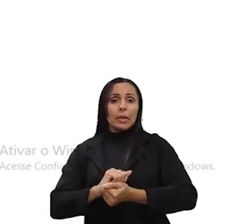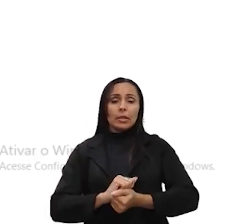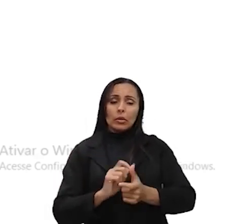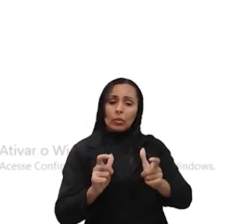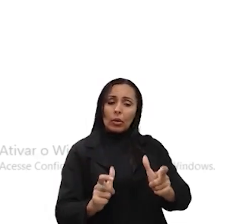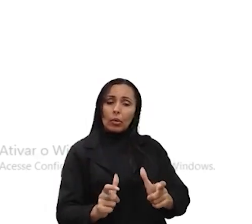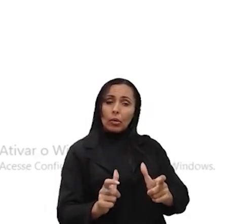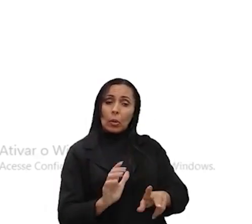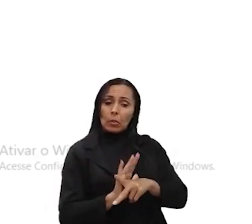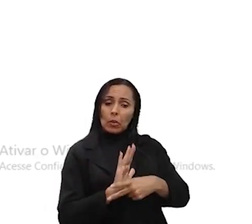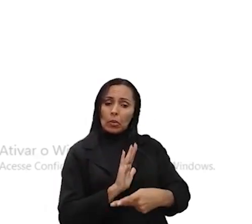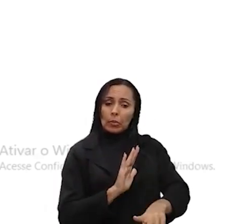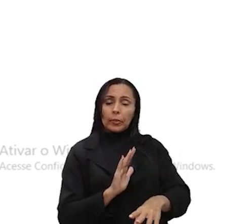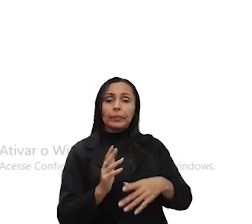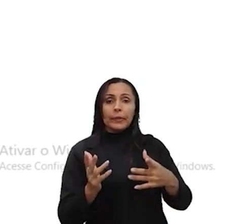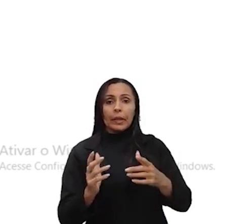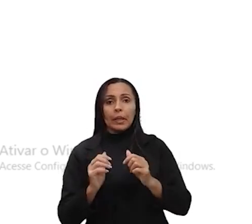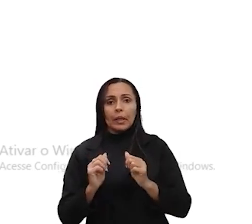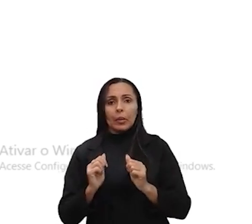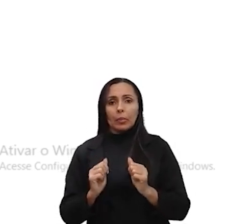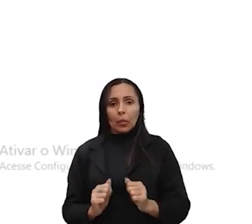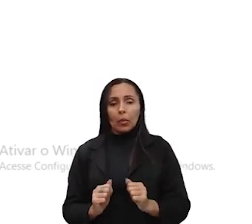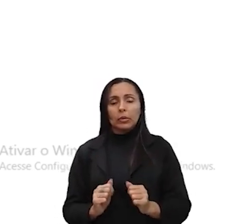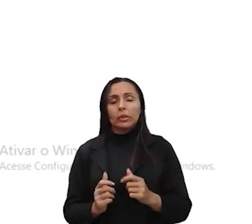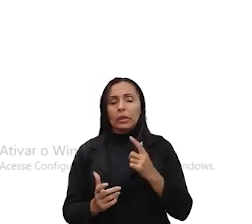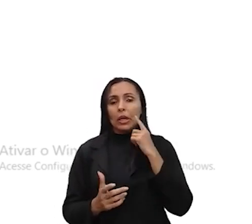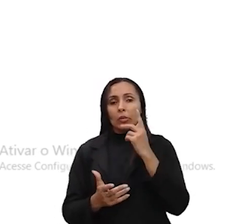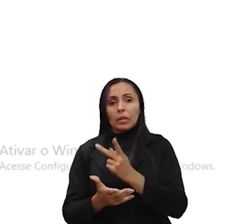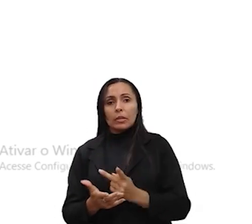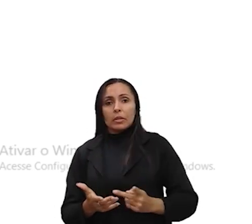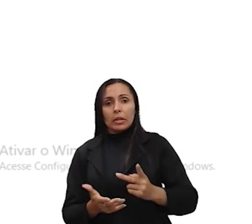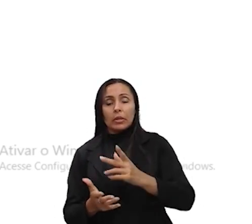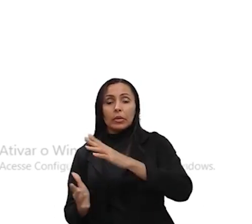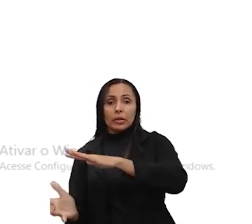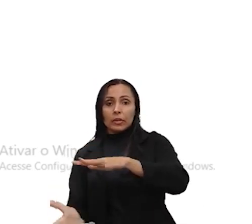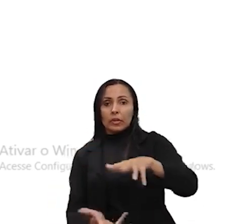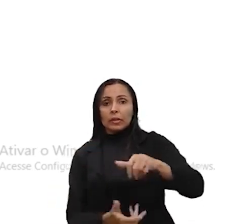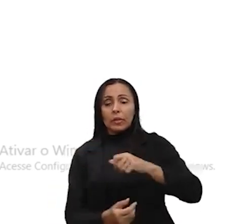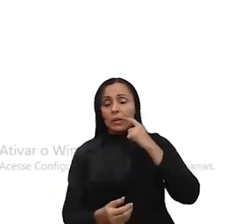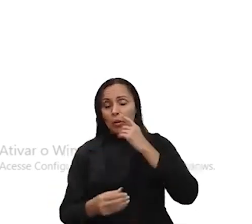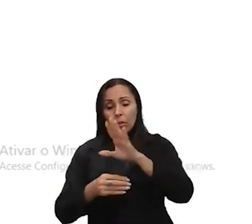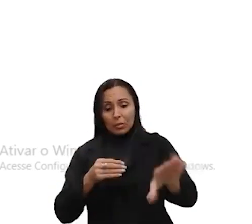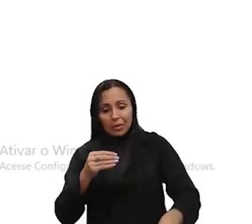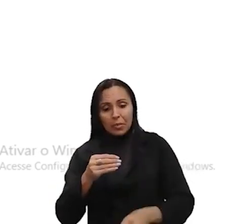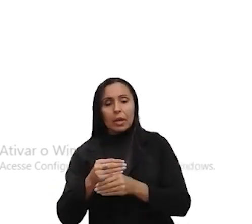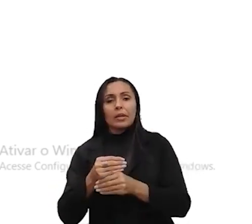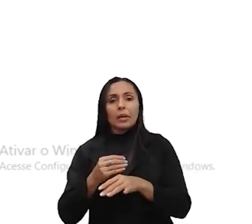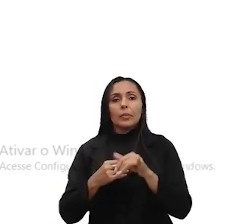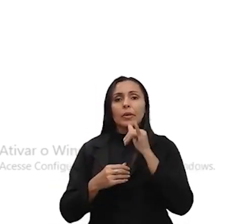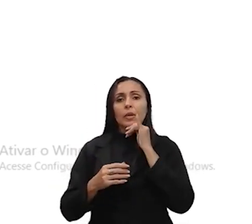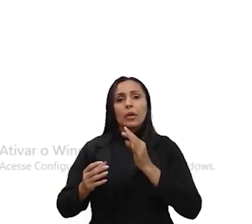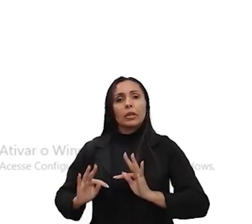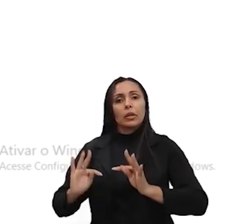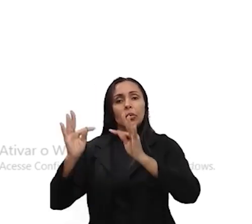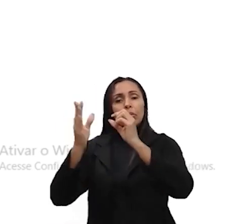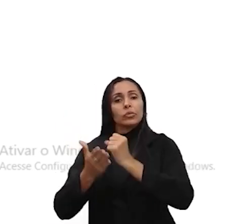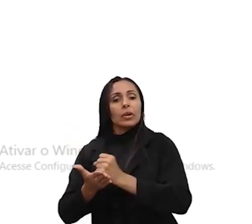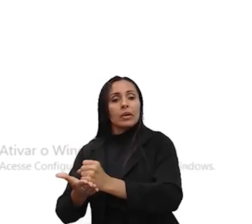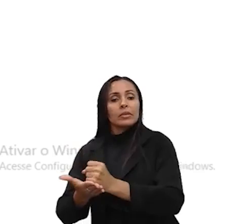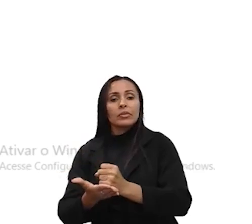local. Ela pode, o desenho universal ele serve para complementar, por exemplo, as tecnologias